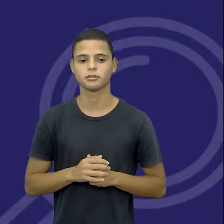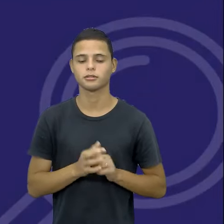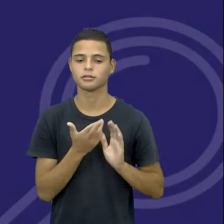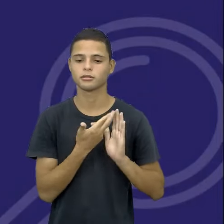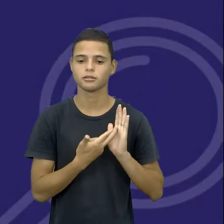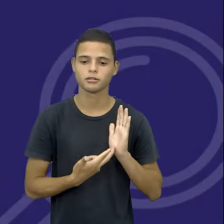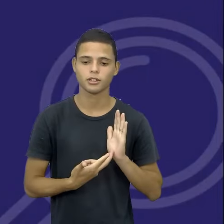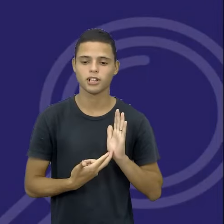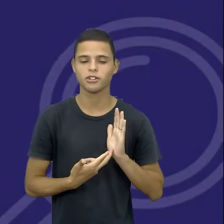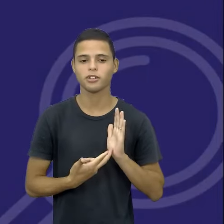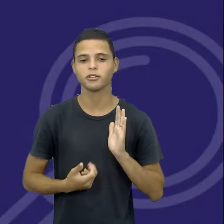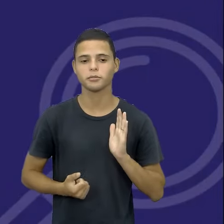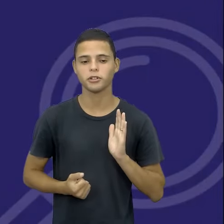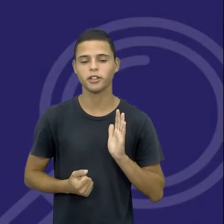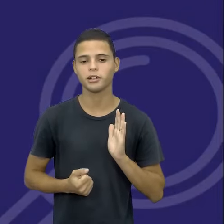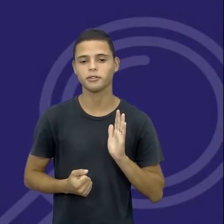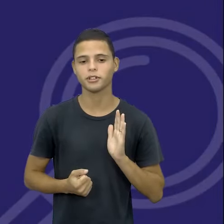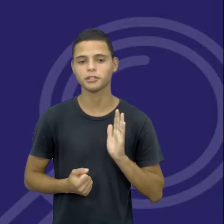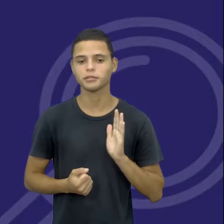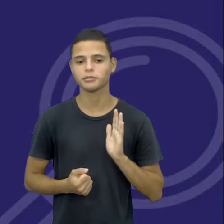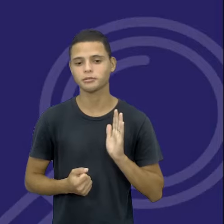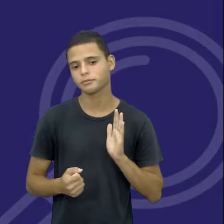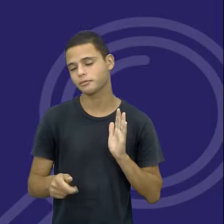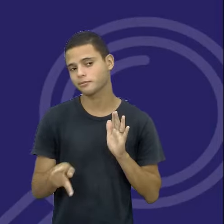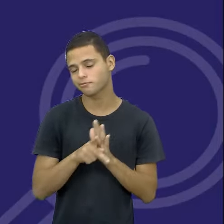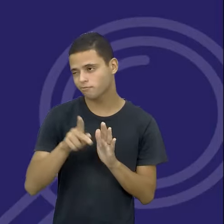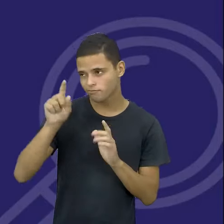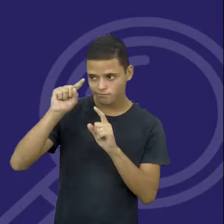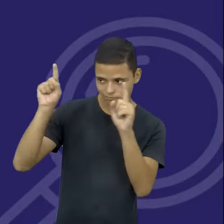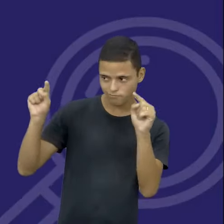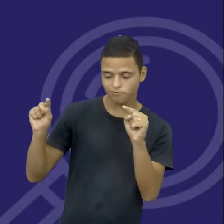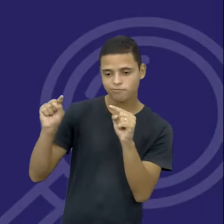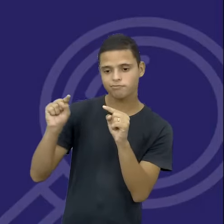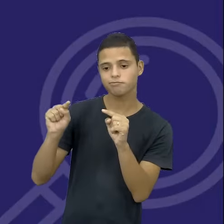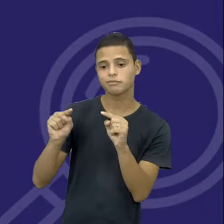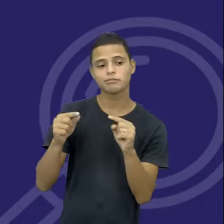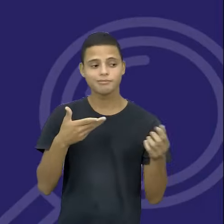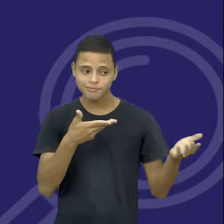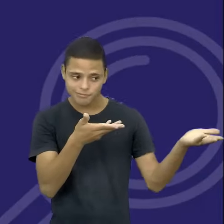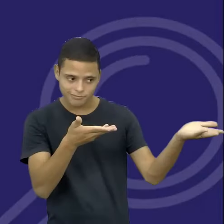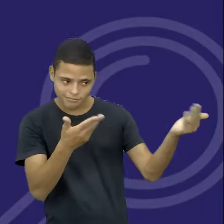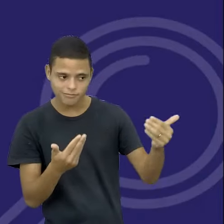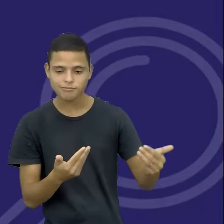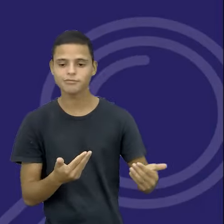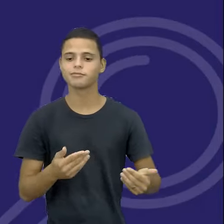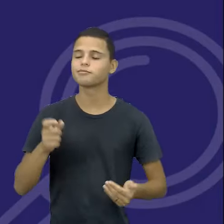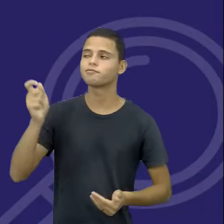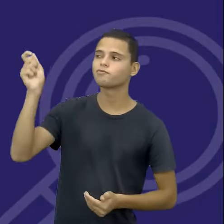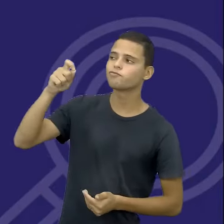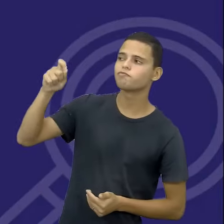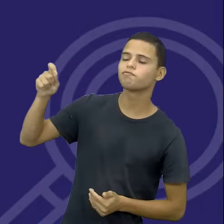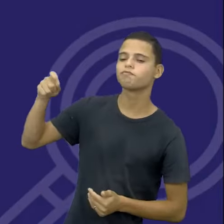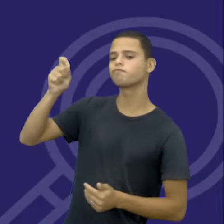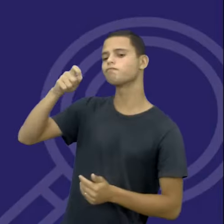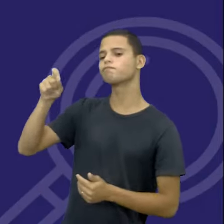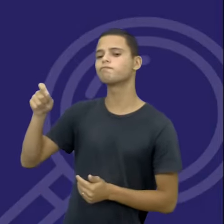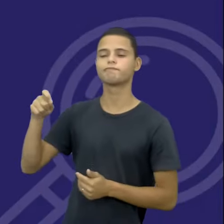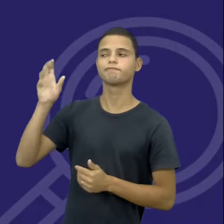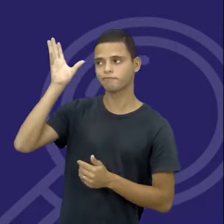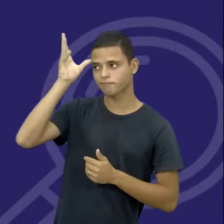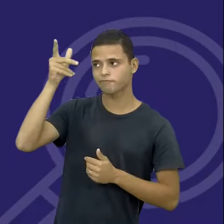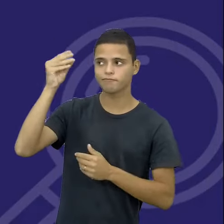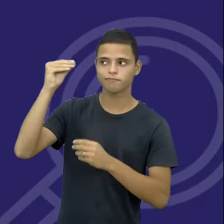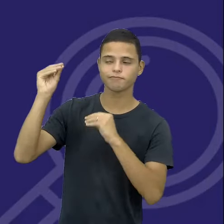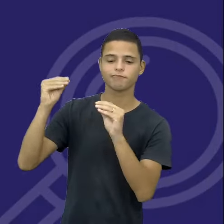Registro das resoluções na lousa. Os estudantes são convidados a registrarem na lousa suas